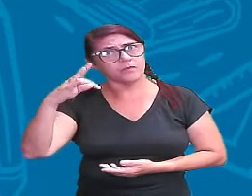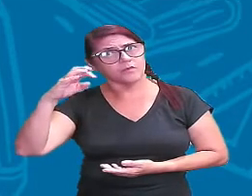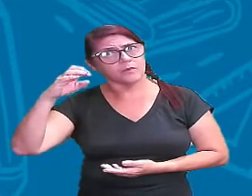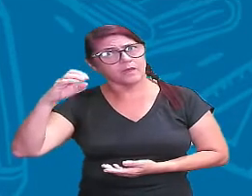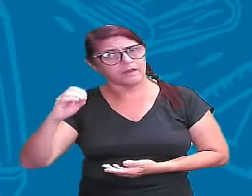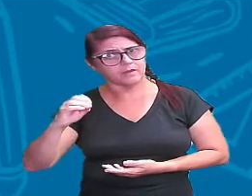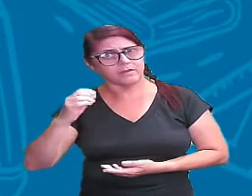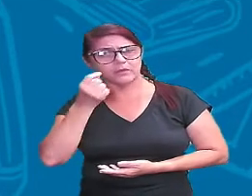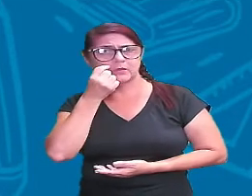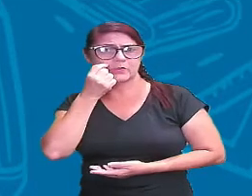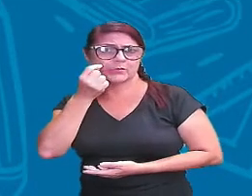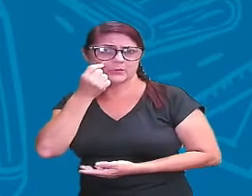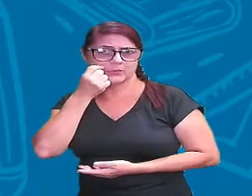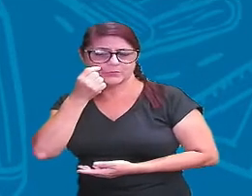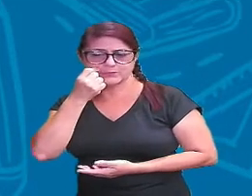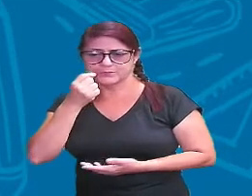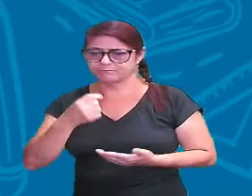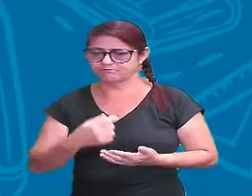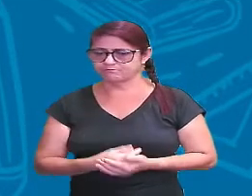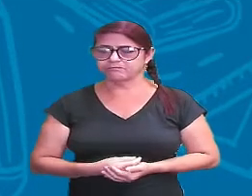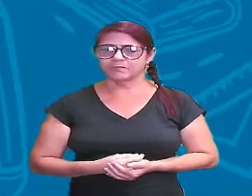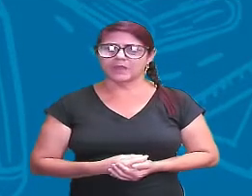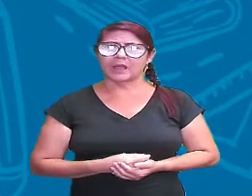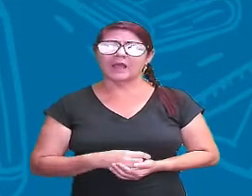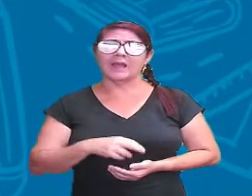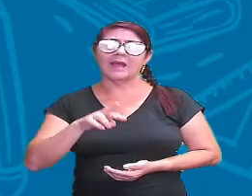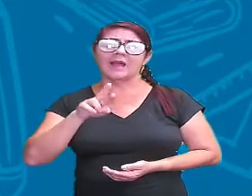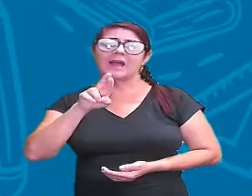começa com a letrinha R. E como eu falei, ó,